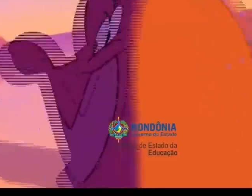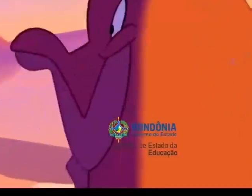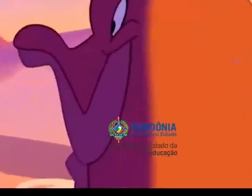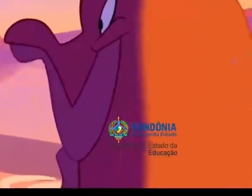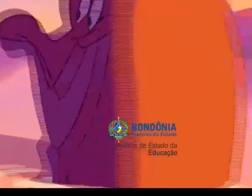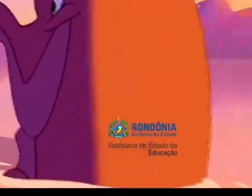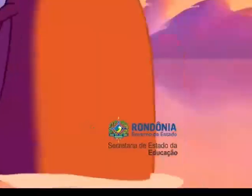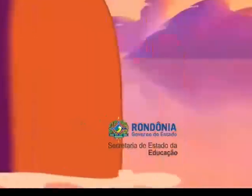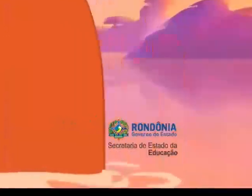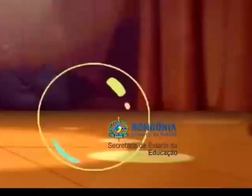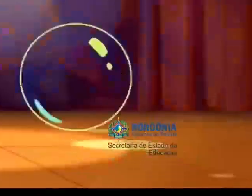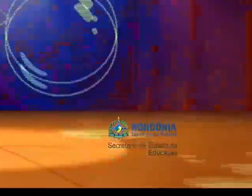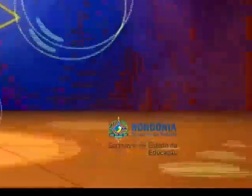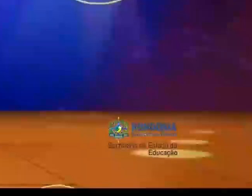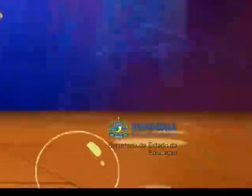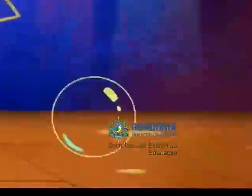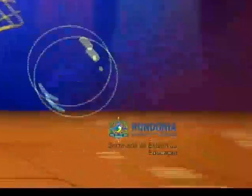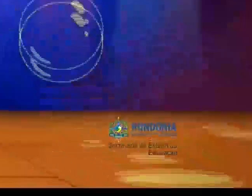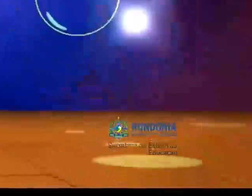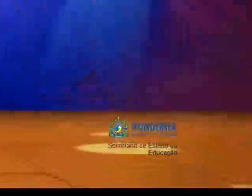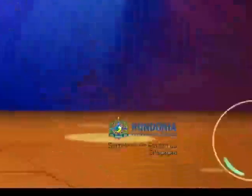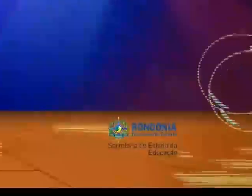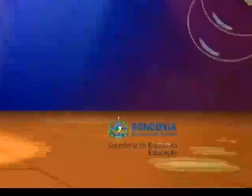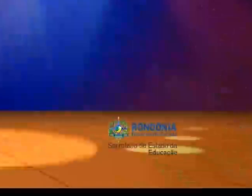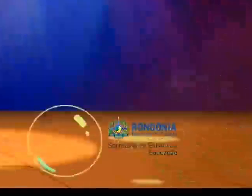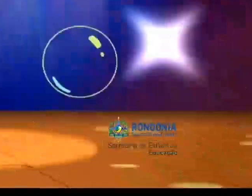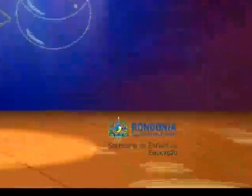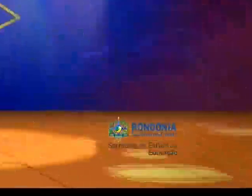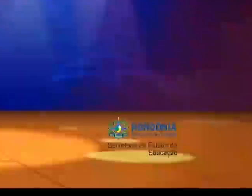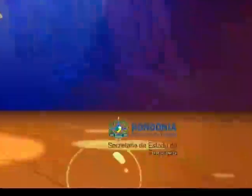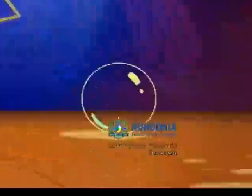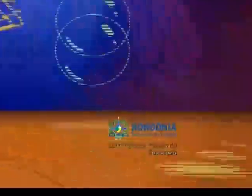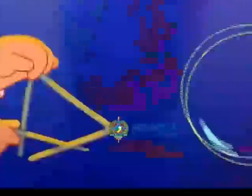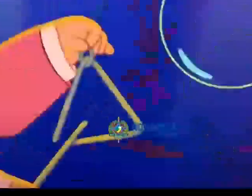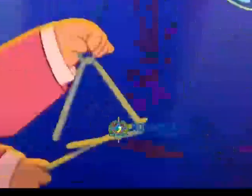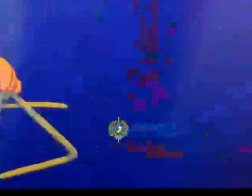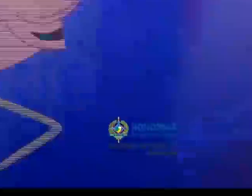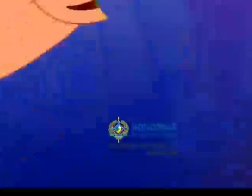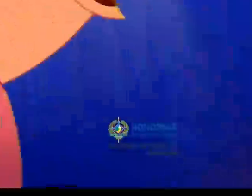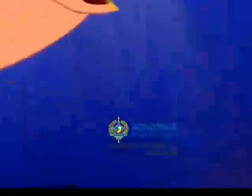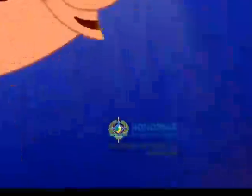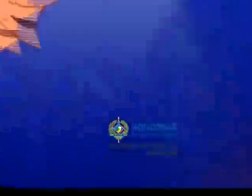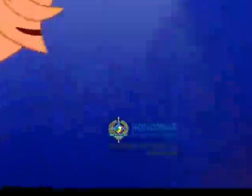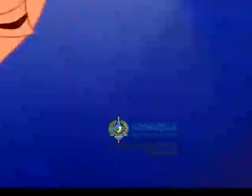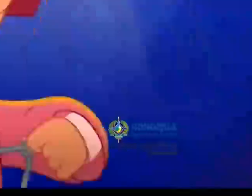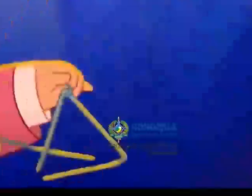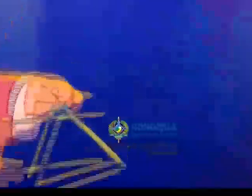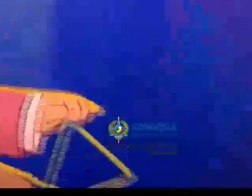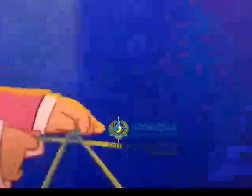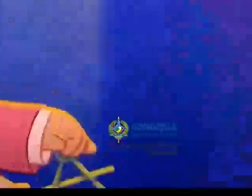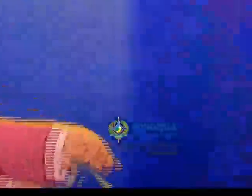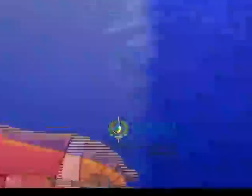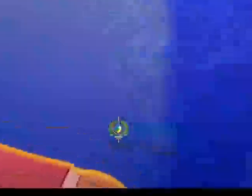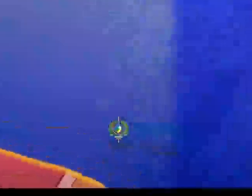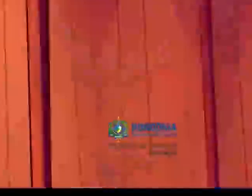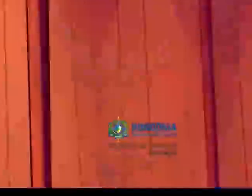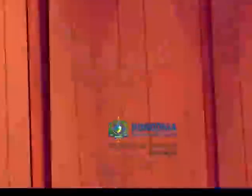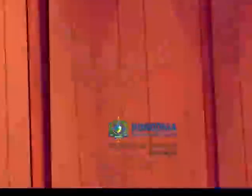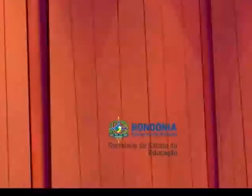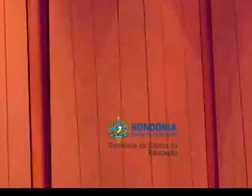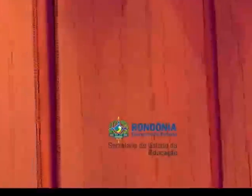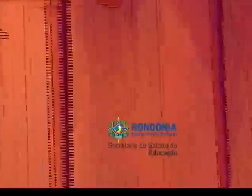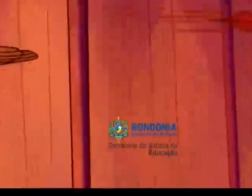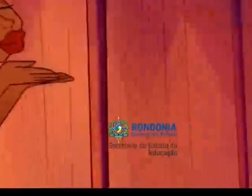interior dos estados da Amazônia já ouviu falar da lenda de um belo rapaz, daquele desconhecido de roupas brancas,